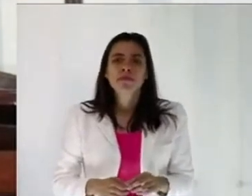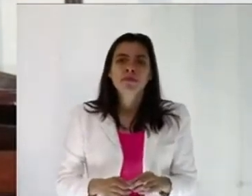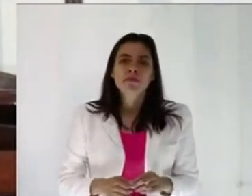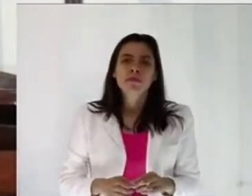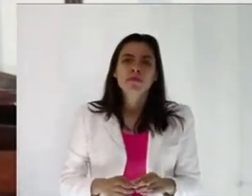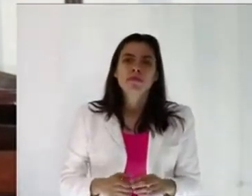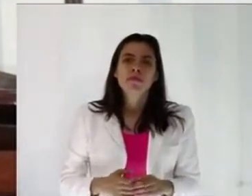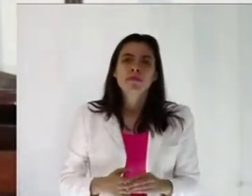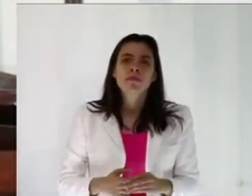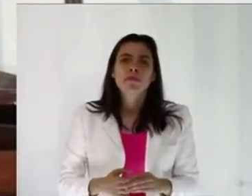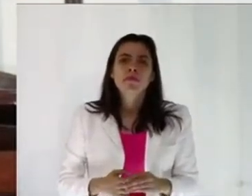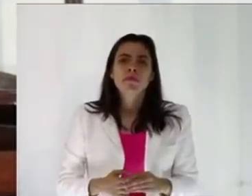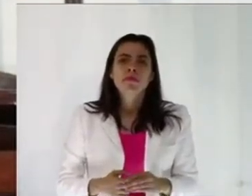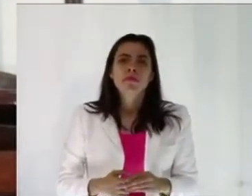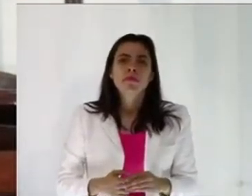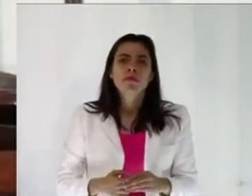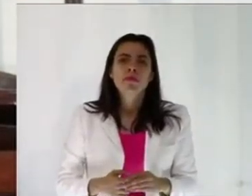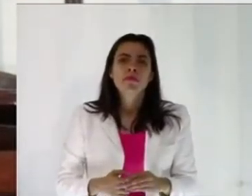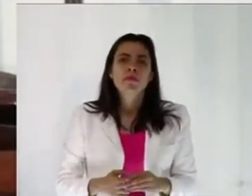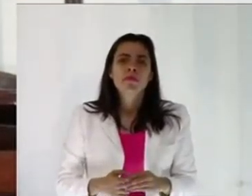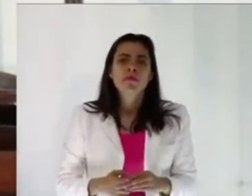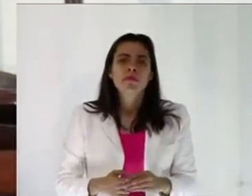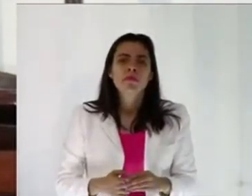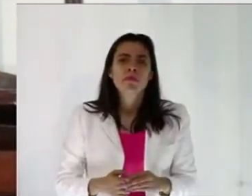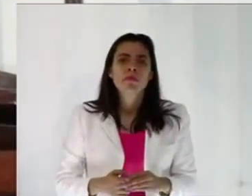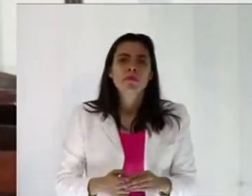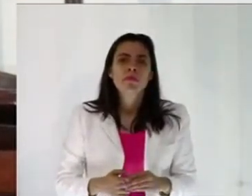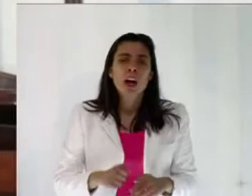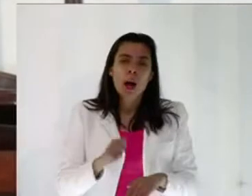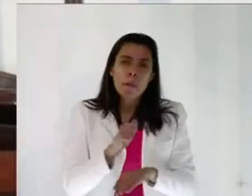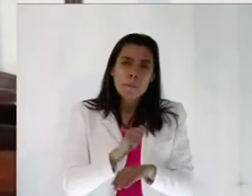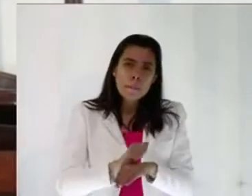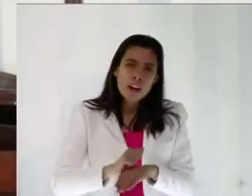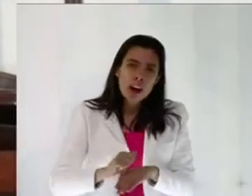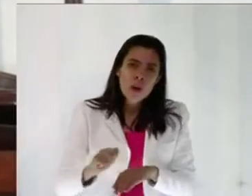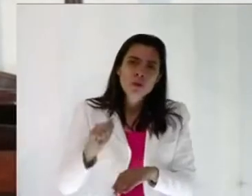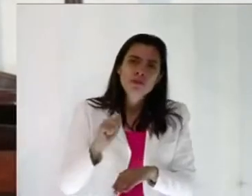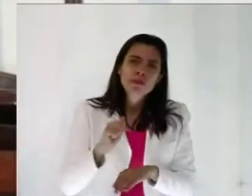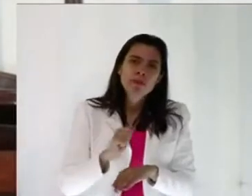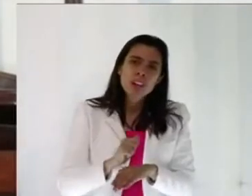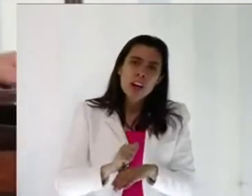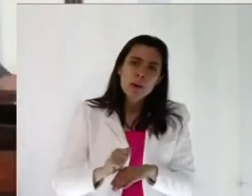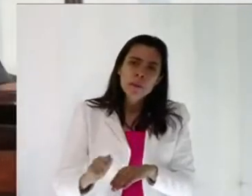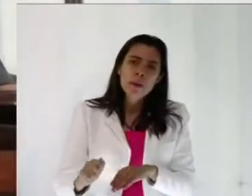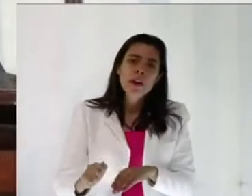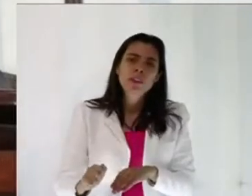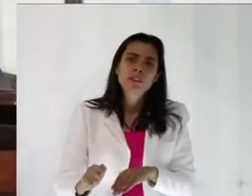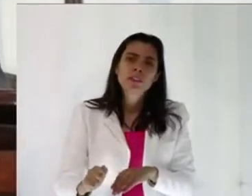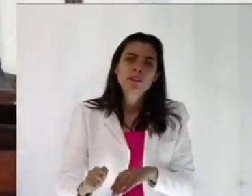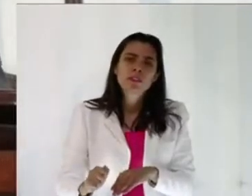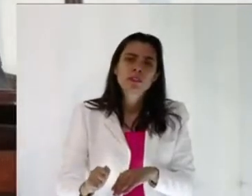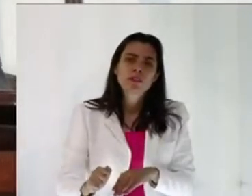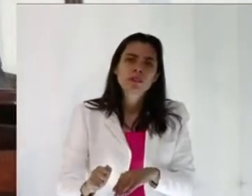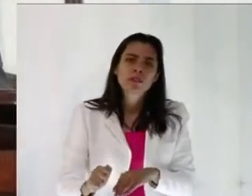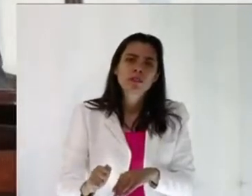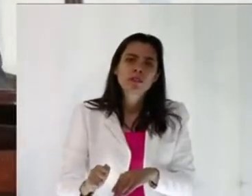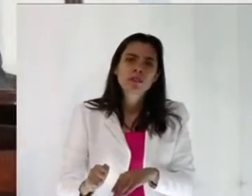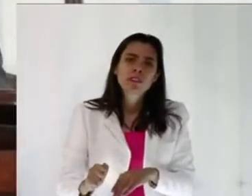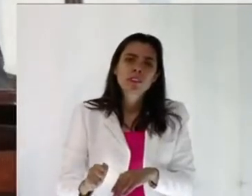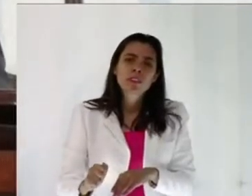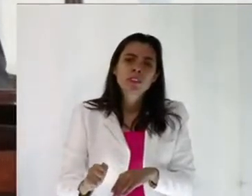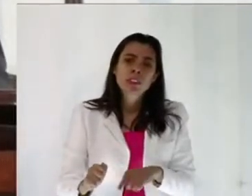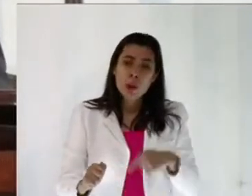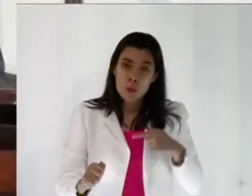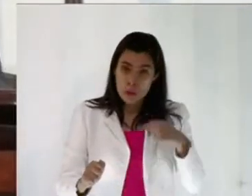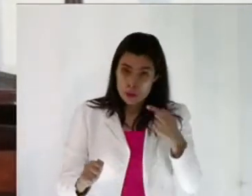história. Abraão sairá aprovado por passar nesse teste que o Senhor está fazendo com ele. Talvez